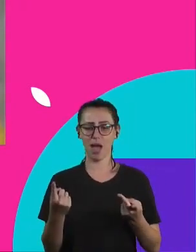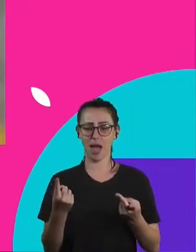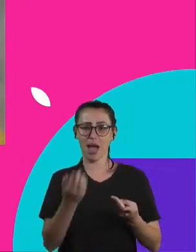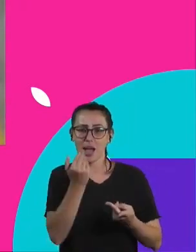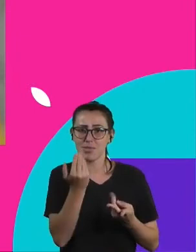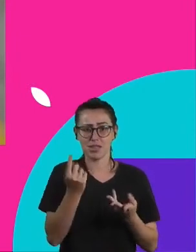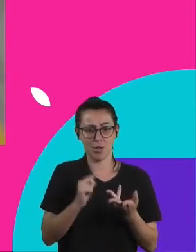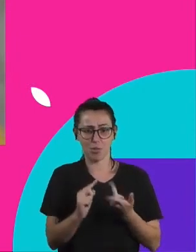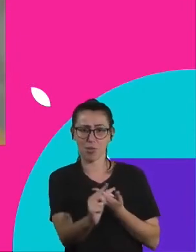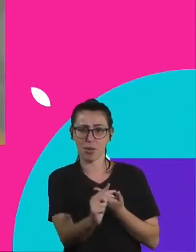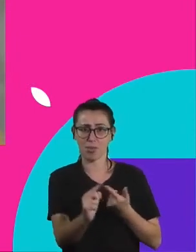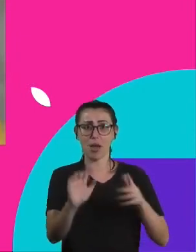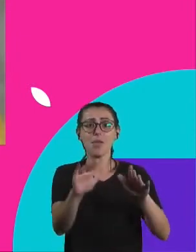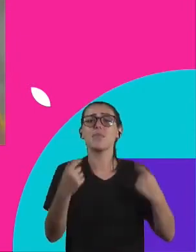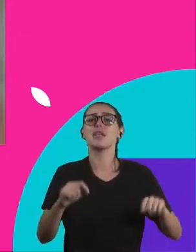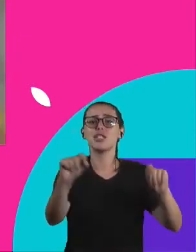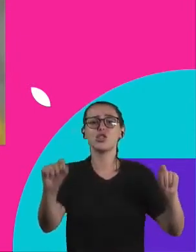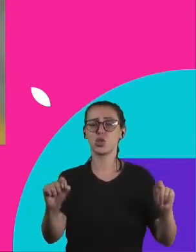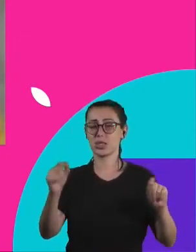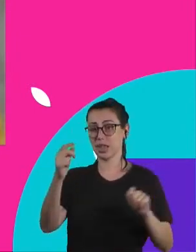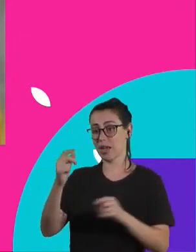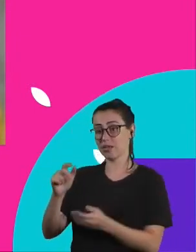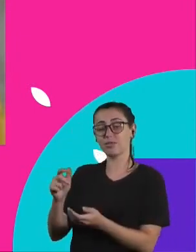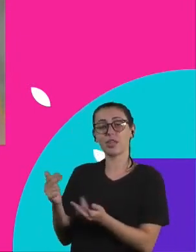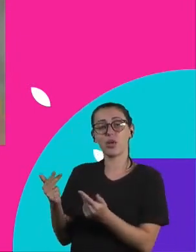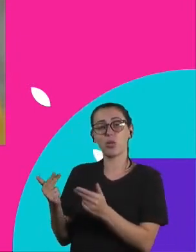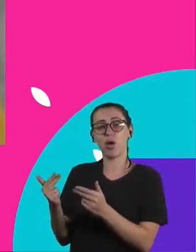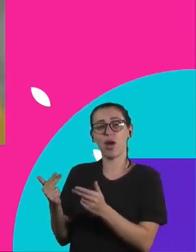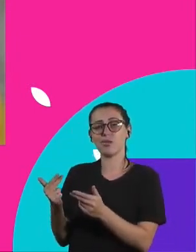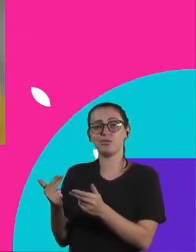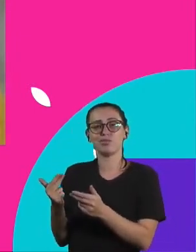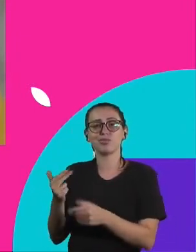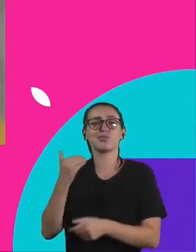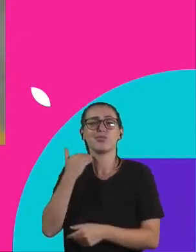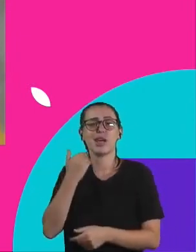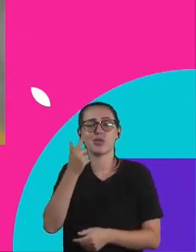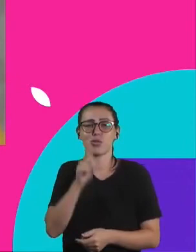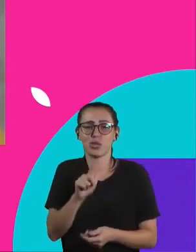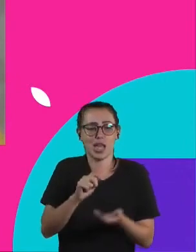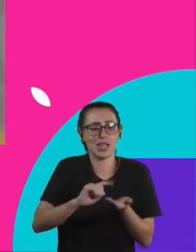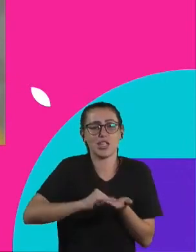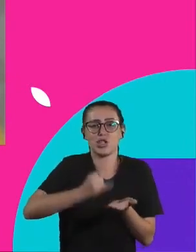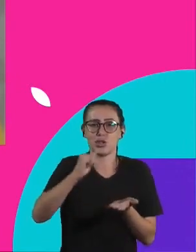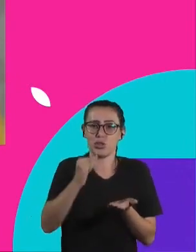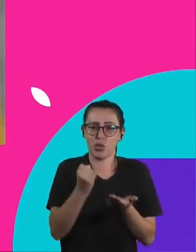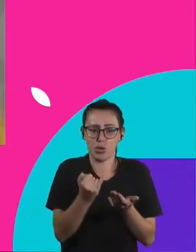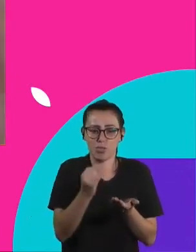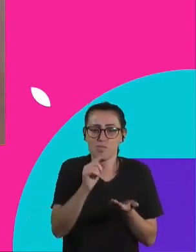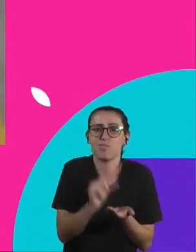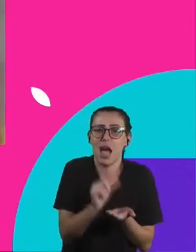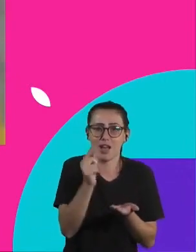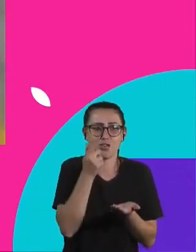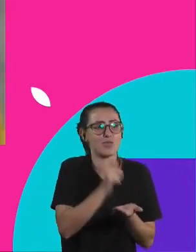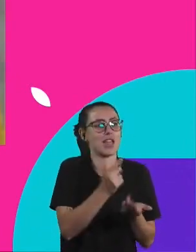que financiam a produção do pequeno, com juros muito pequenos, com taxas de juros baixas, enfim, adequadamente. E o nosso